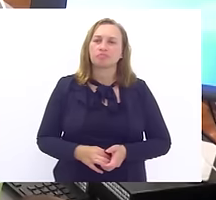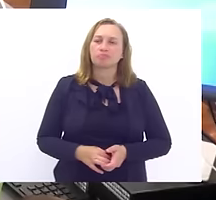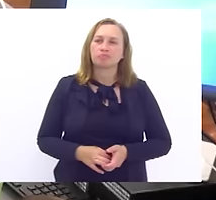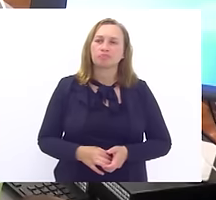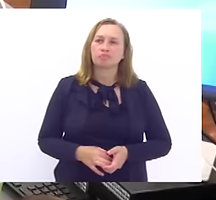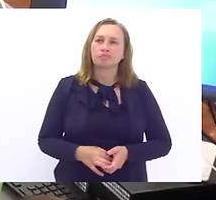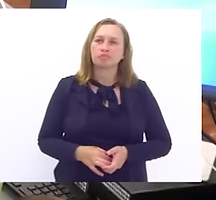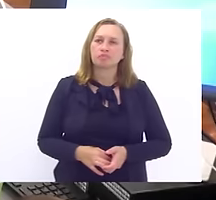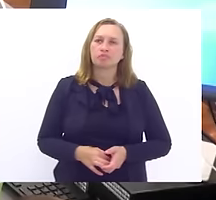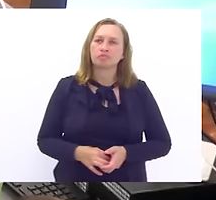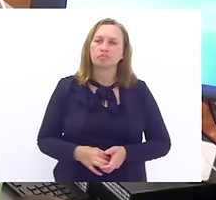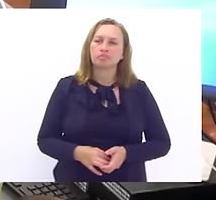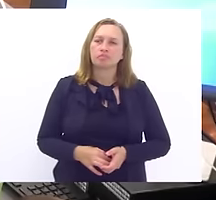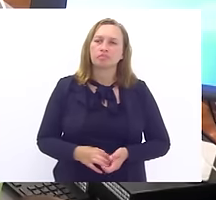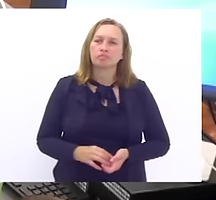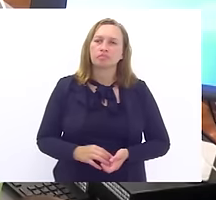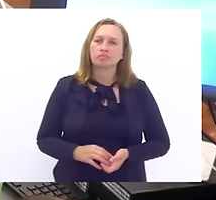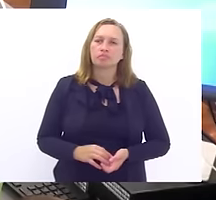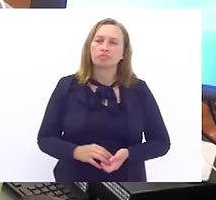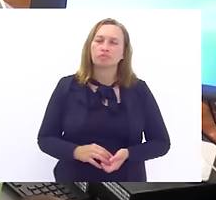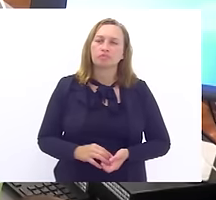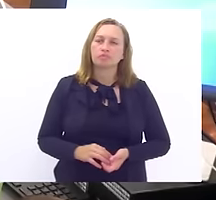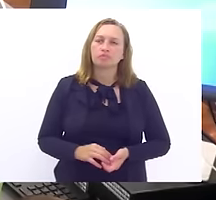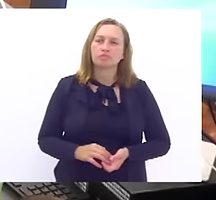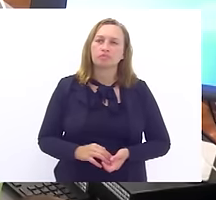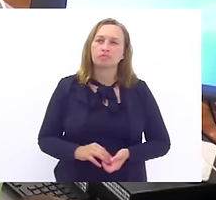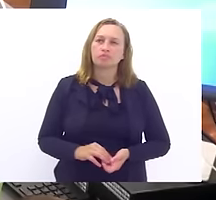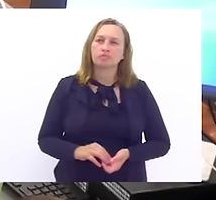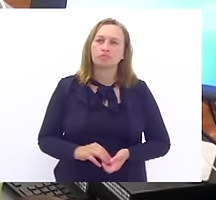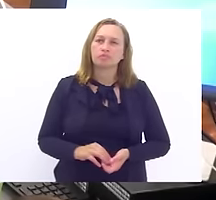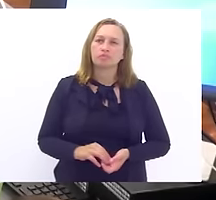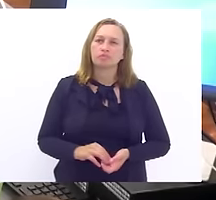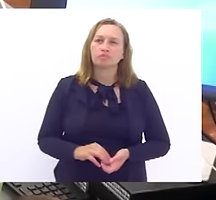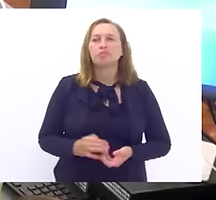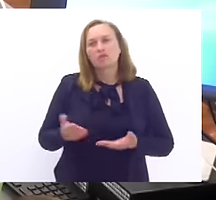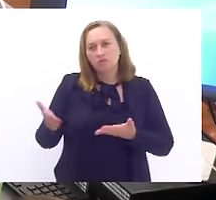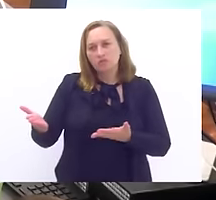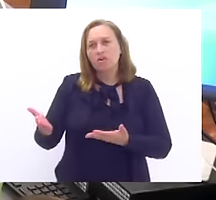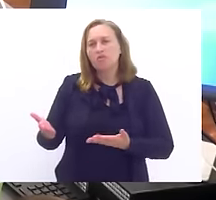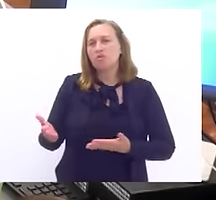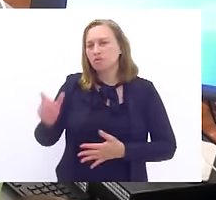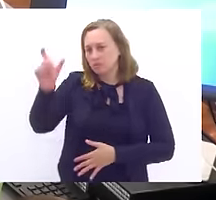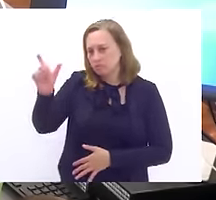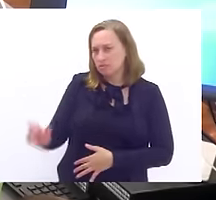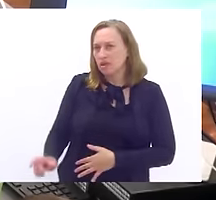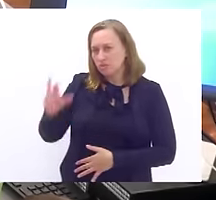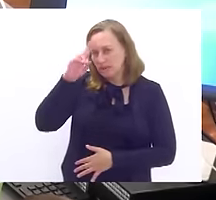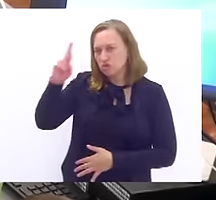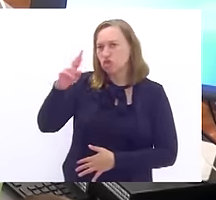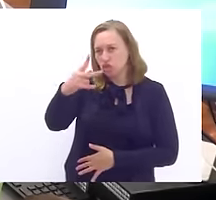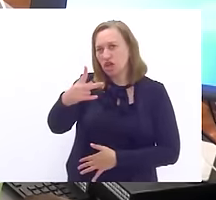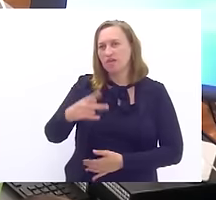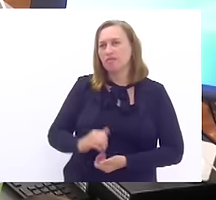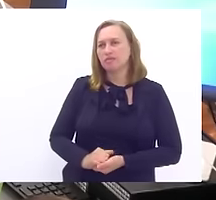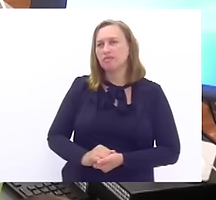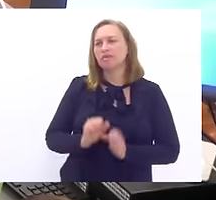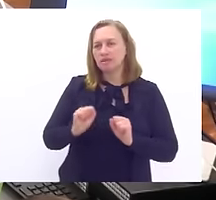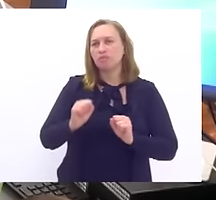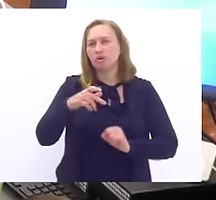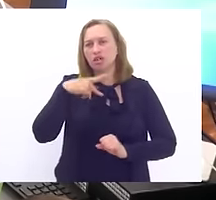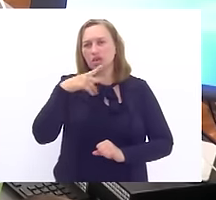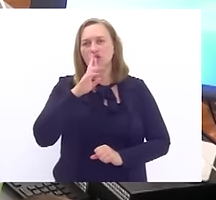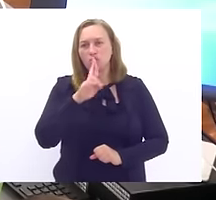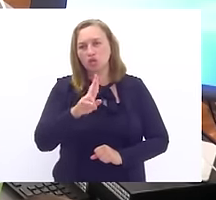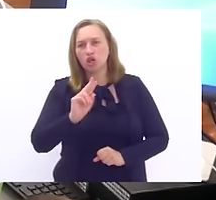é o senhor que responde o senhor está na qualidade de advogado Então passa o microfone por favor pra sua cliente para dizer se ela vai se dignar a responder isso